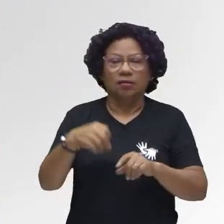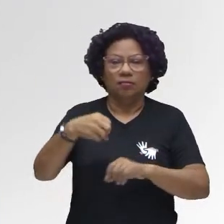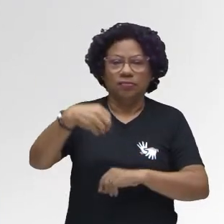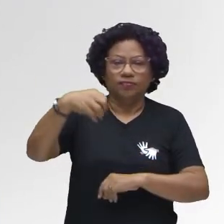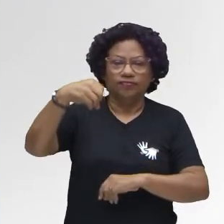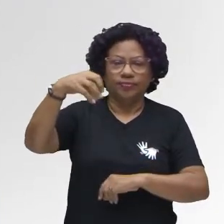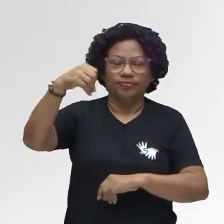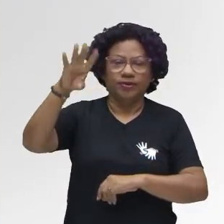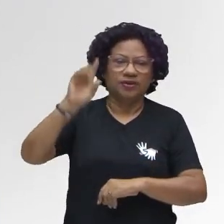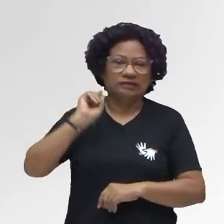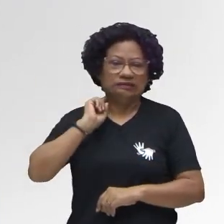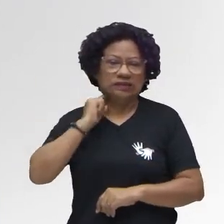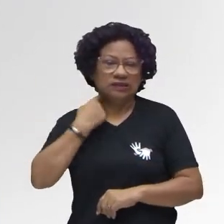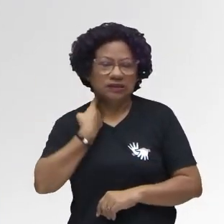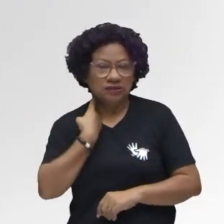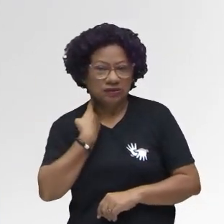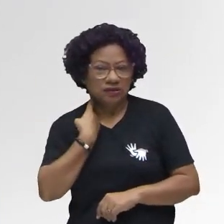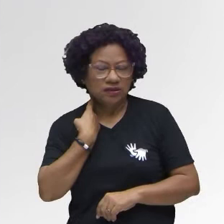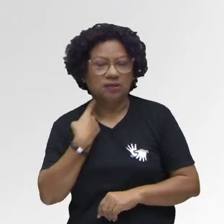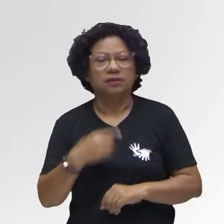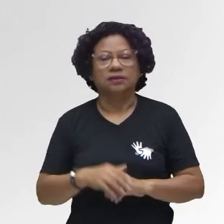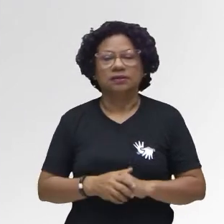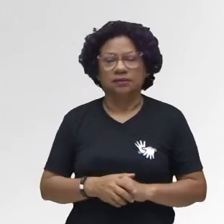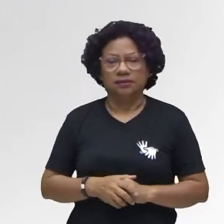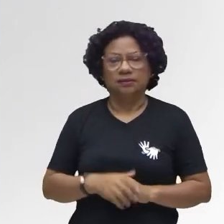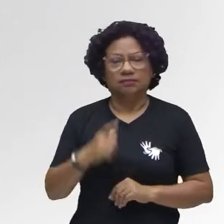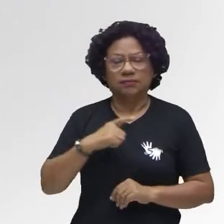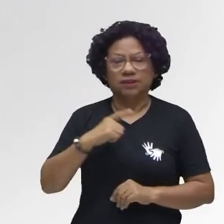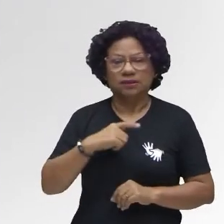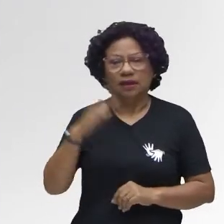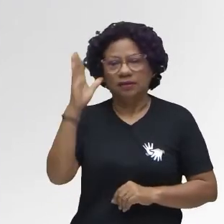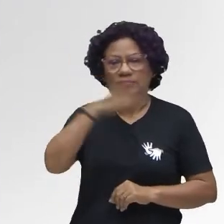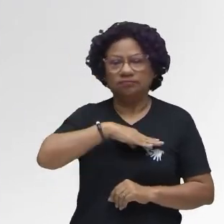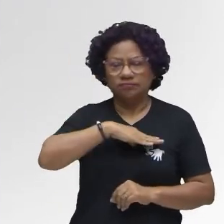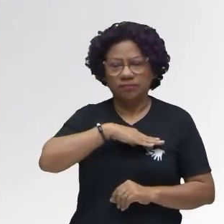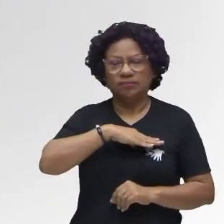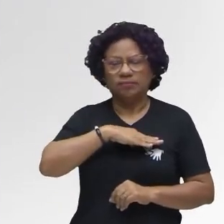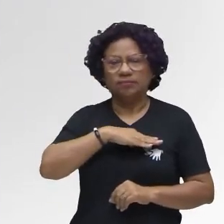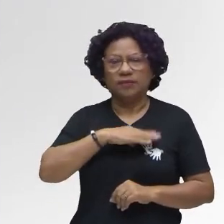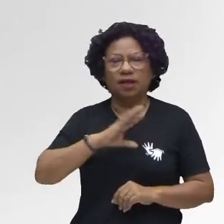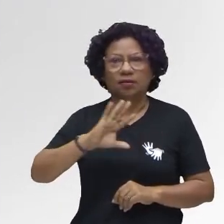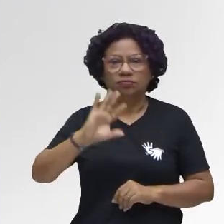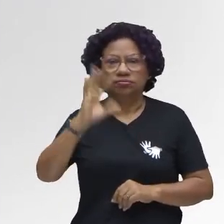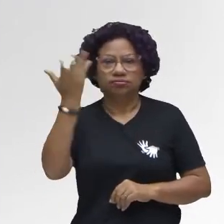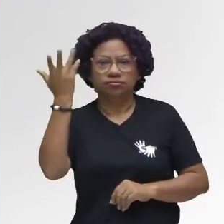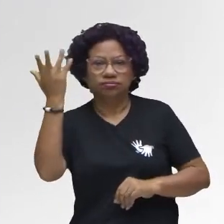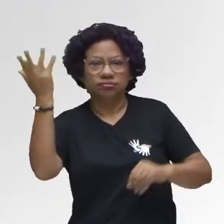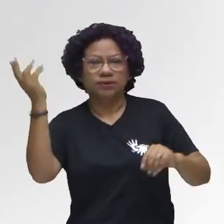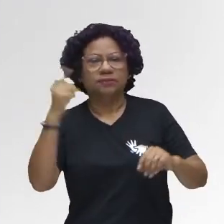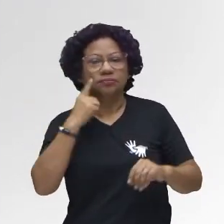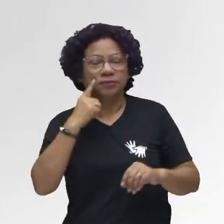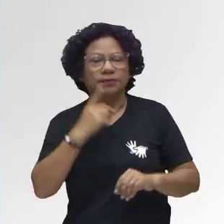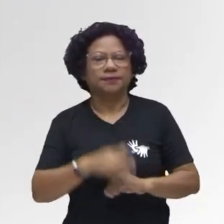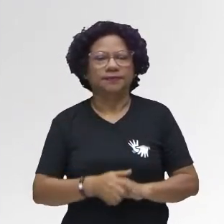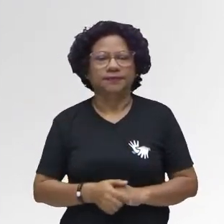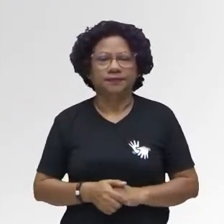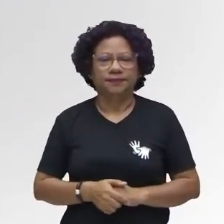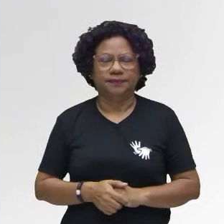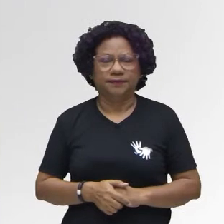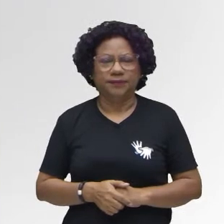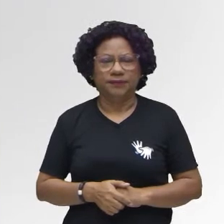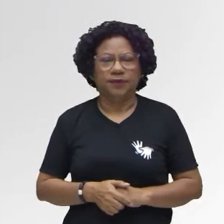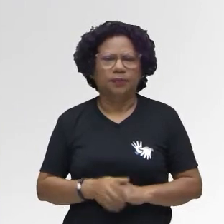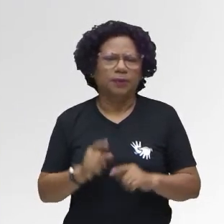indústria extrativista mineral, com o despejo de produtos químicos nas águas e seu assoreamento. Para o surgimento